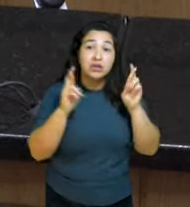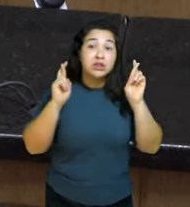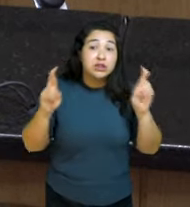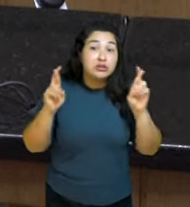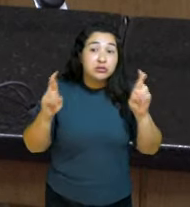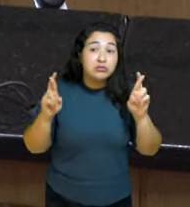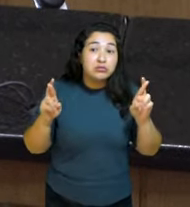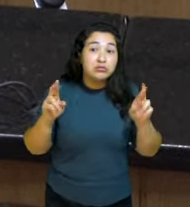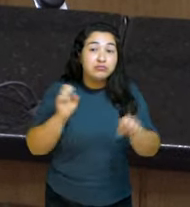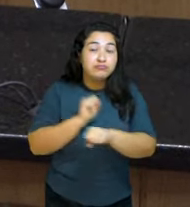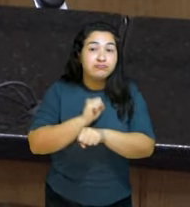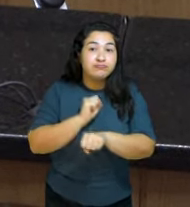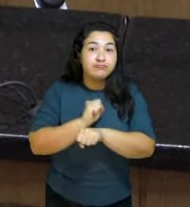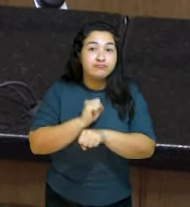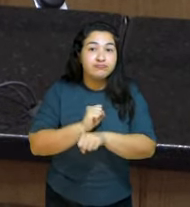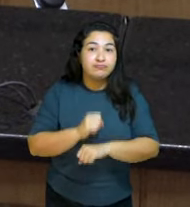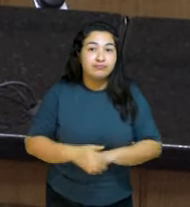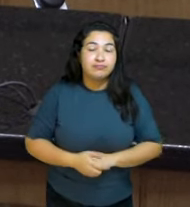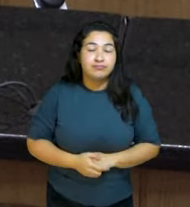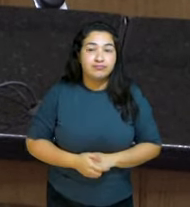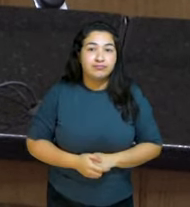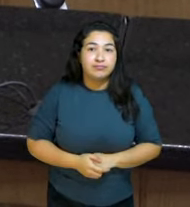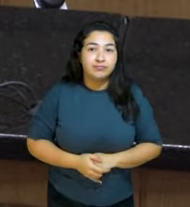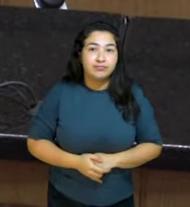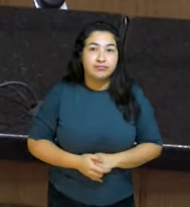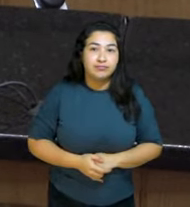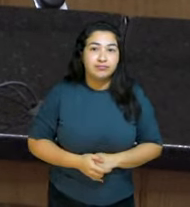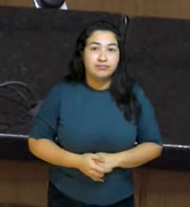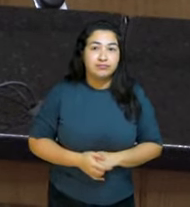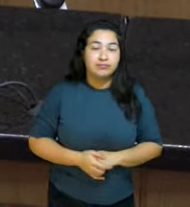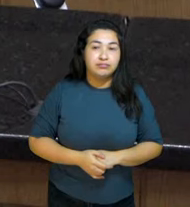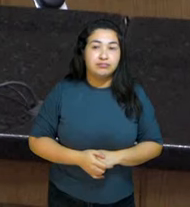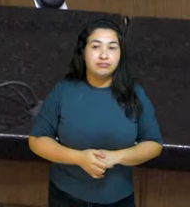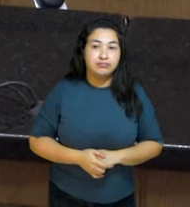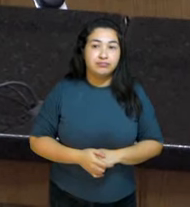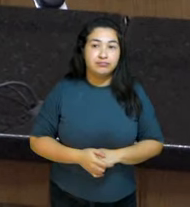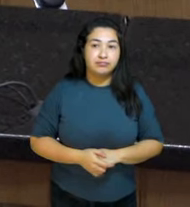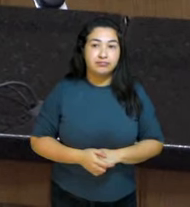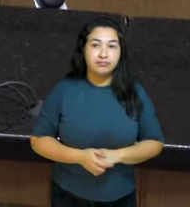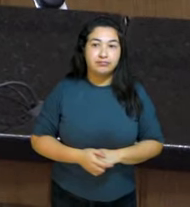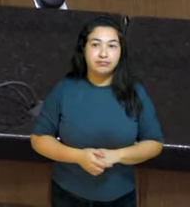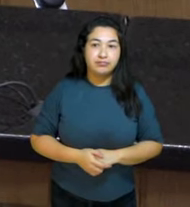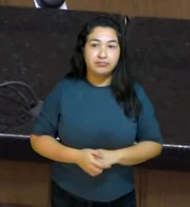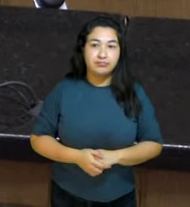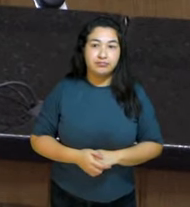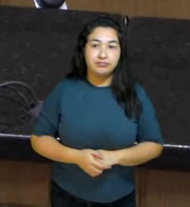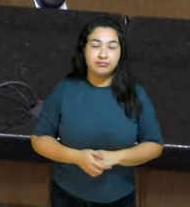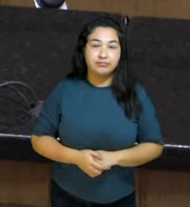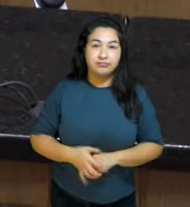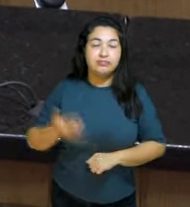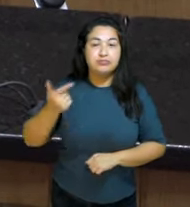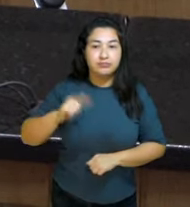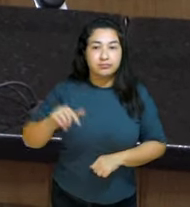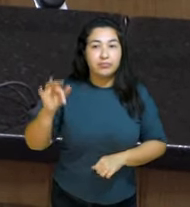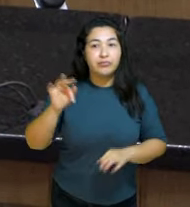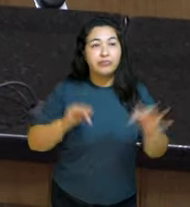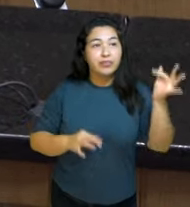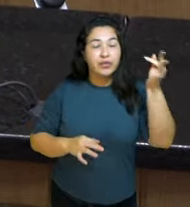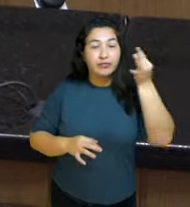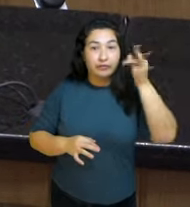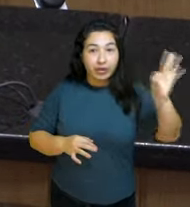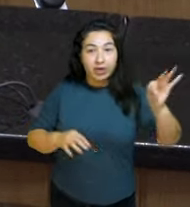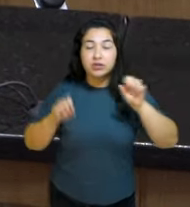essa... Mais um minuto, Alzira, para... Mais um minuto, tranquilo. Falo novamente que as federações estão abertas